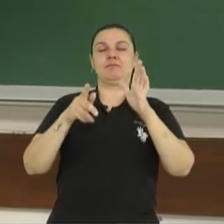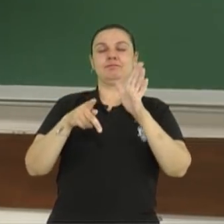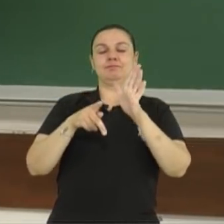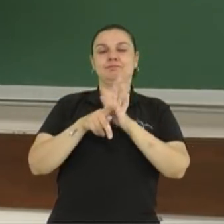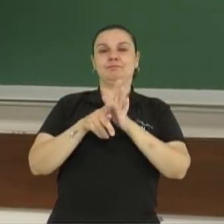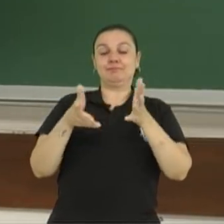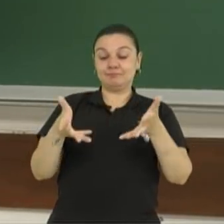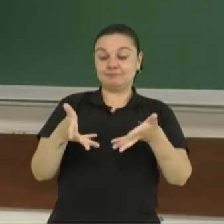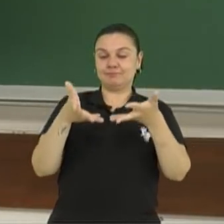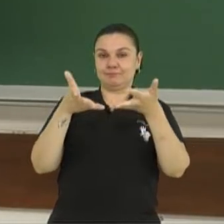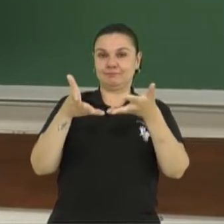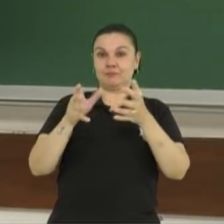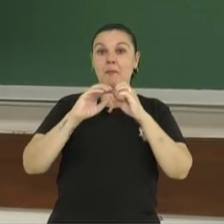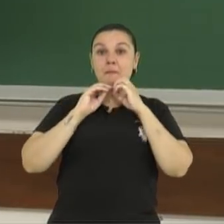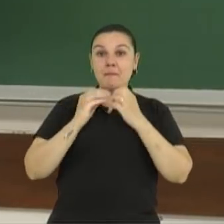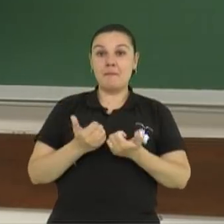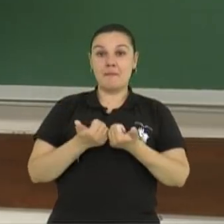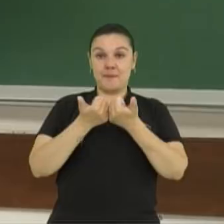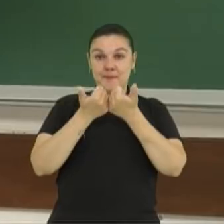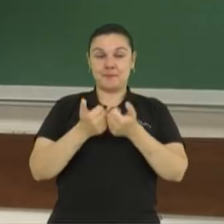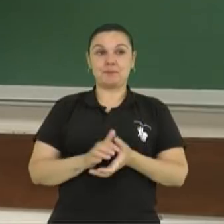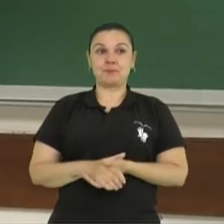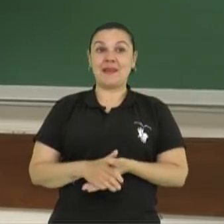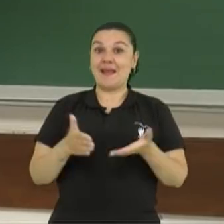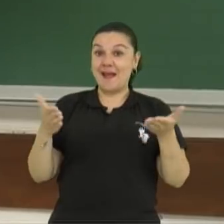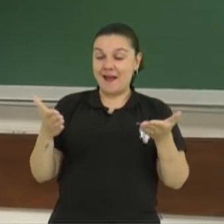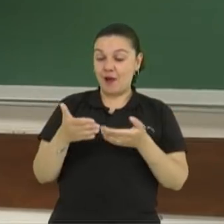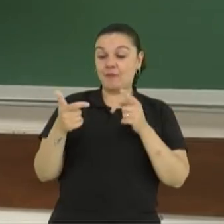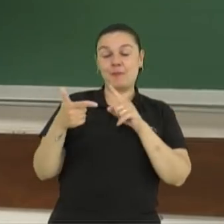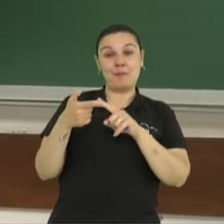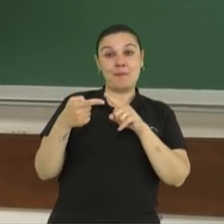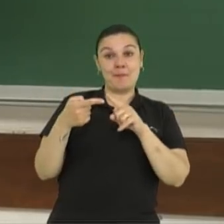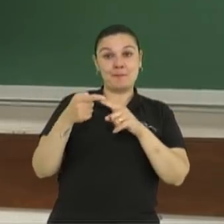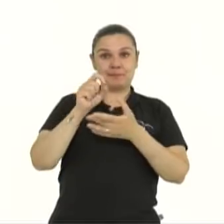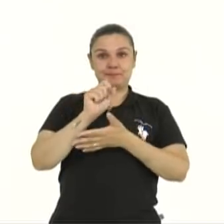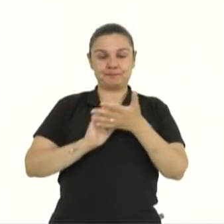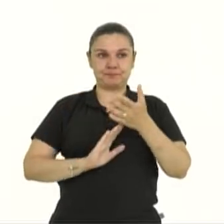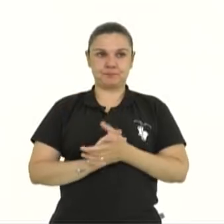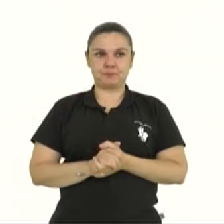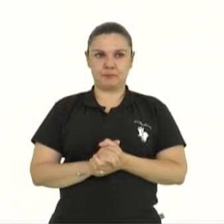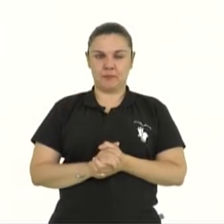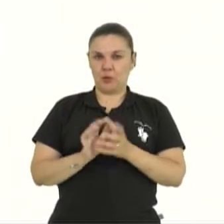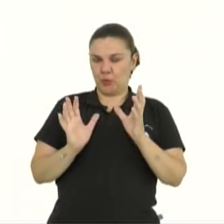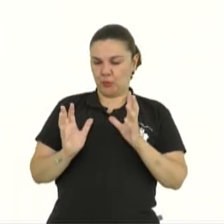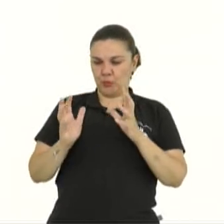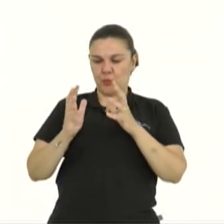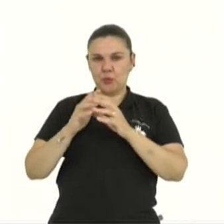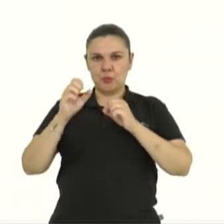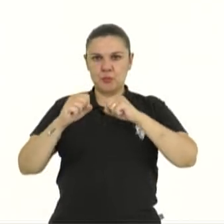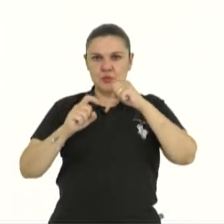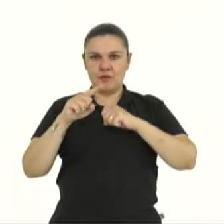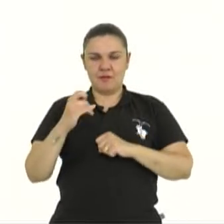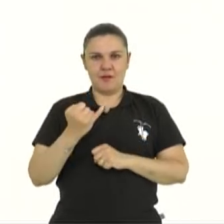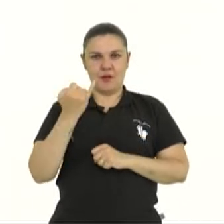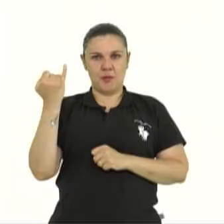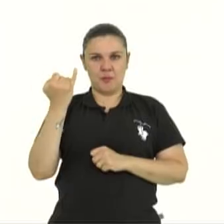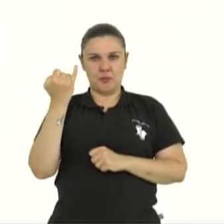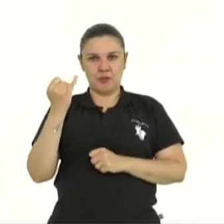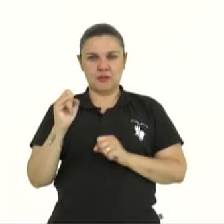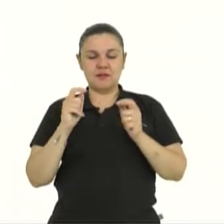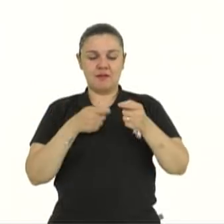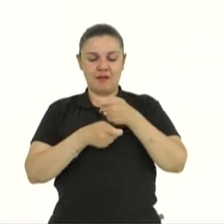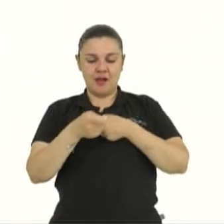ok? Aí nós vamos para a nossa primeira atividade. O setor industrial é importante elemento